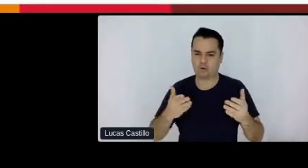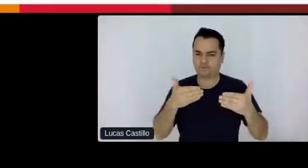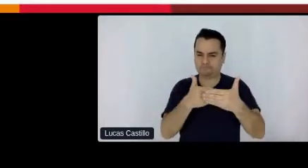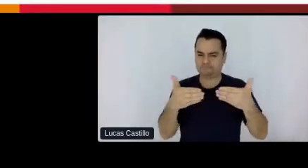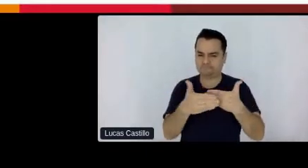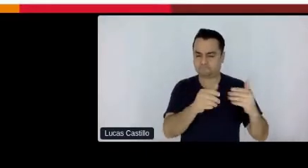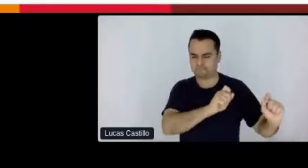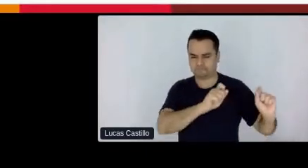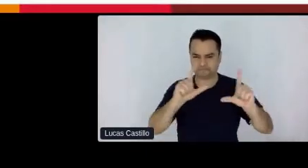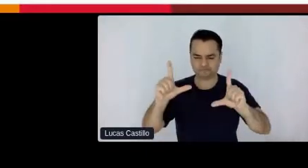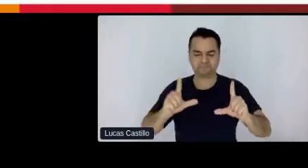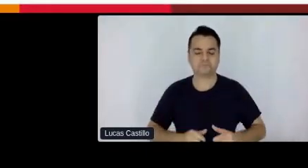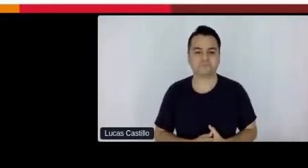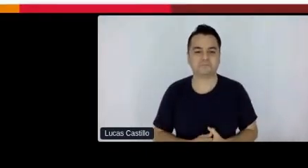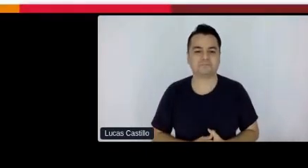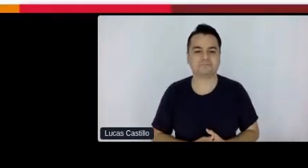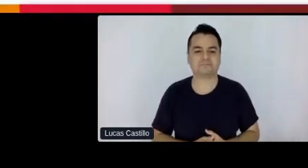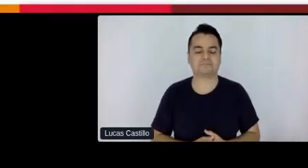slide.